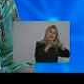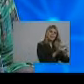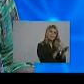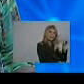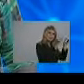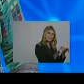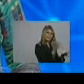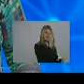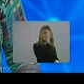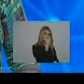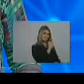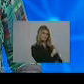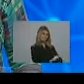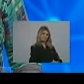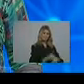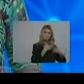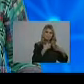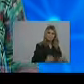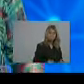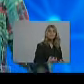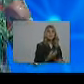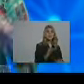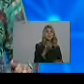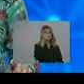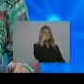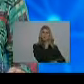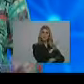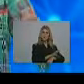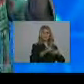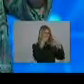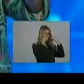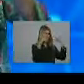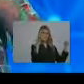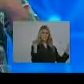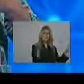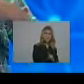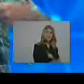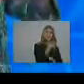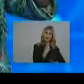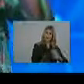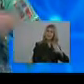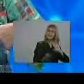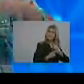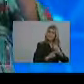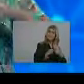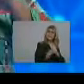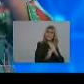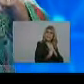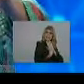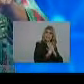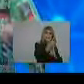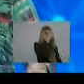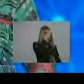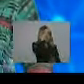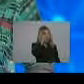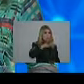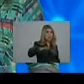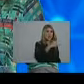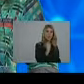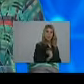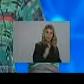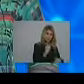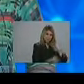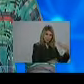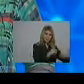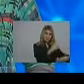corretamente. Nós precisamos cuidar da cultura da não violência, mas assumir também, exigir que a prefeitura participe do